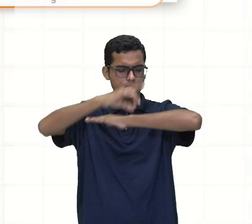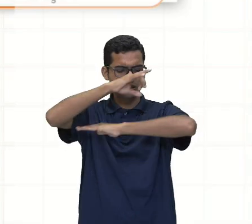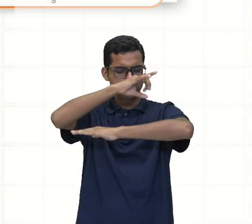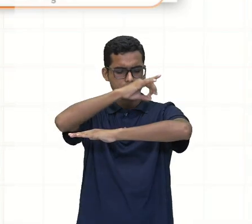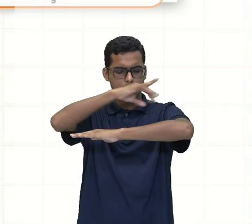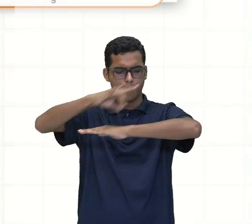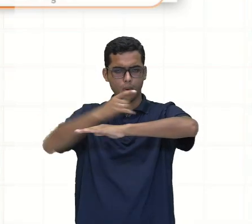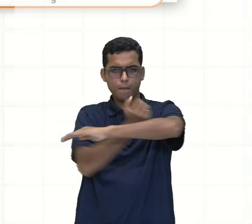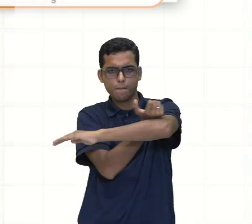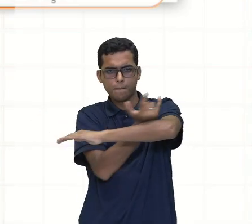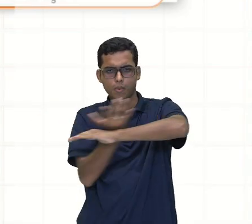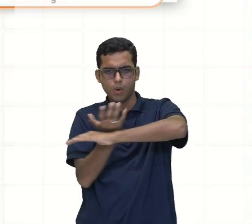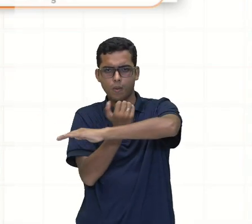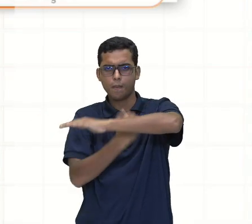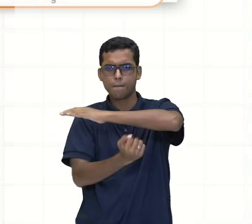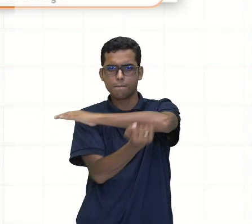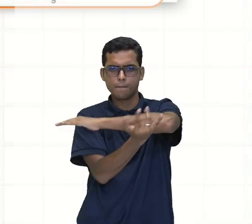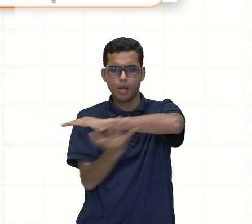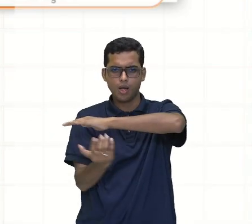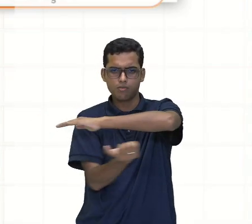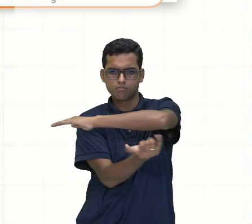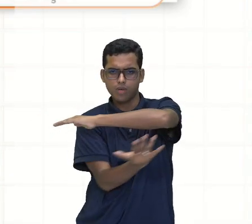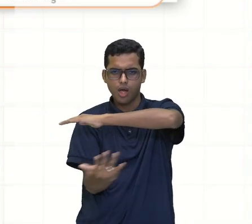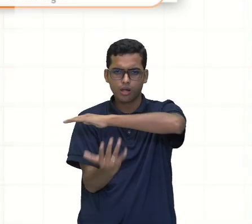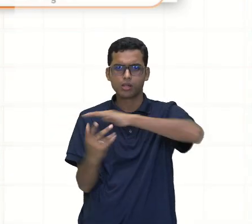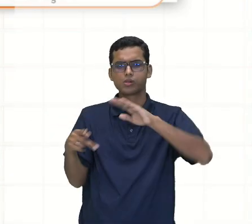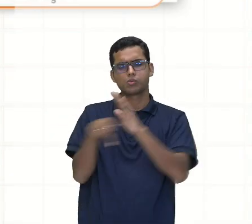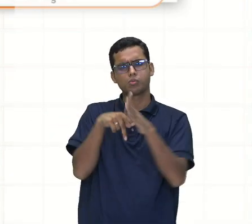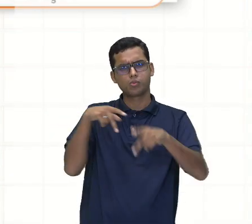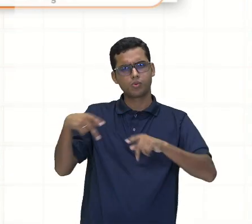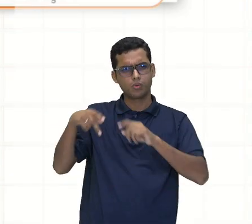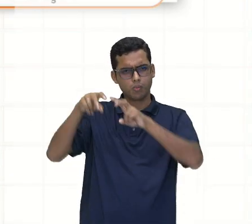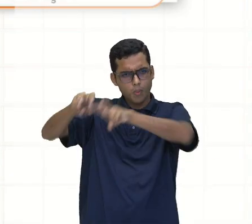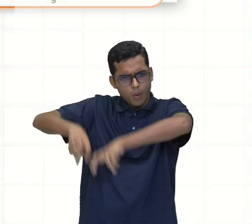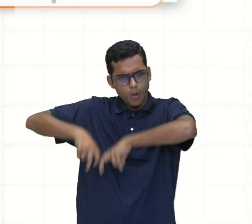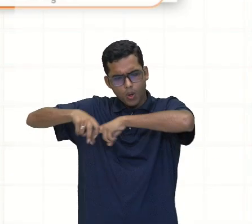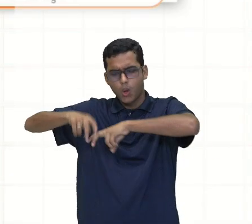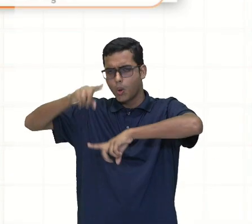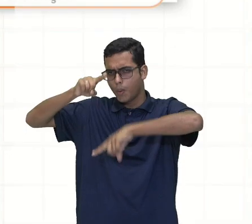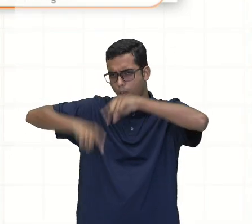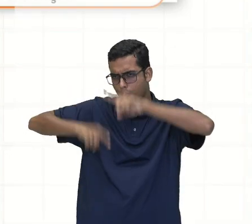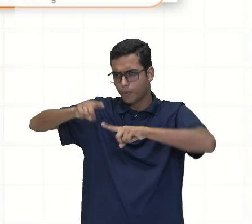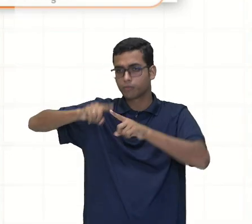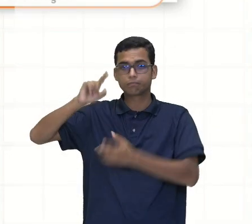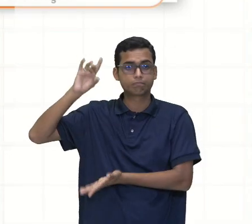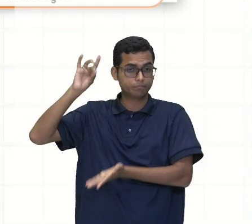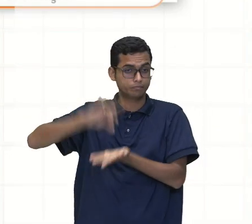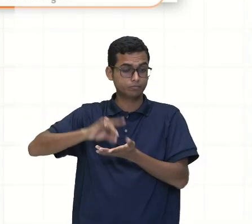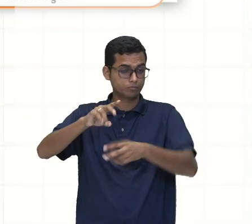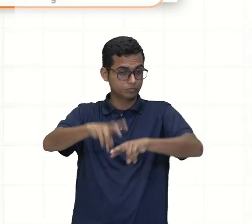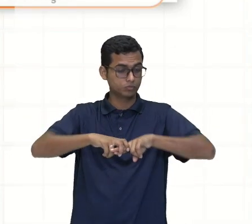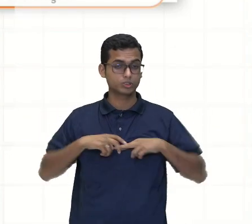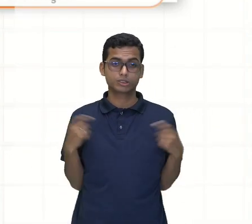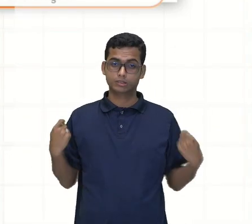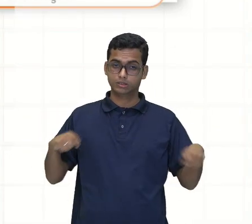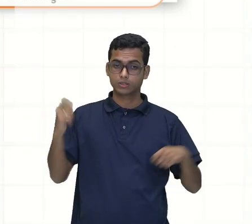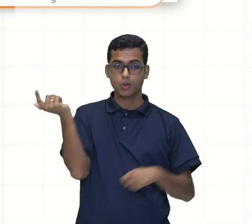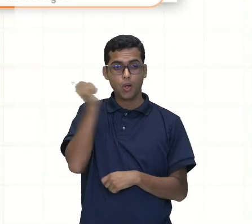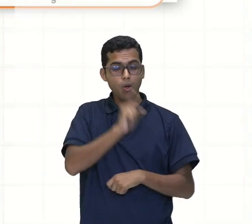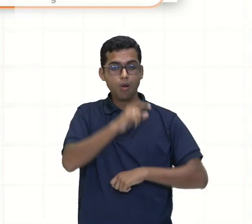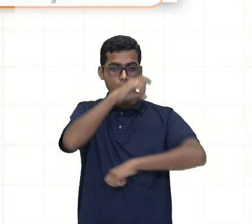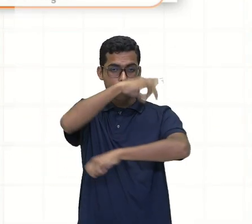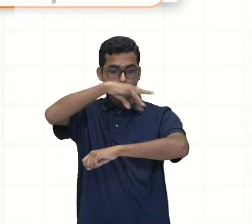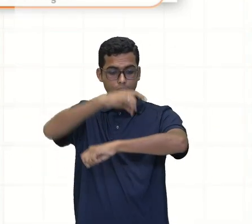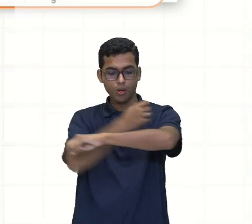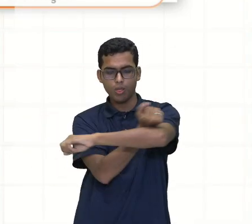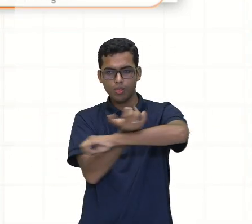havia a produção de um produto agrícola, até porque eles precisavam ter uma produção agrícola